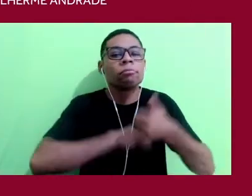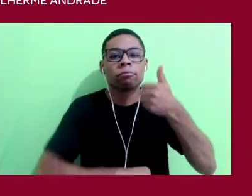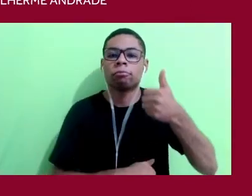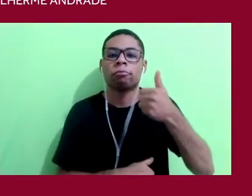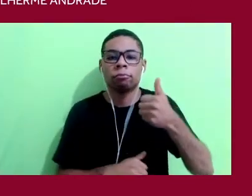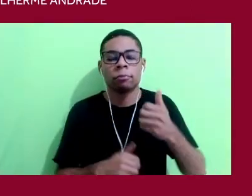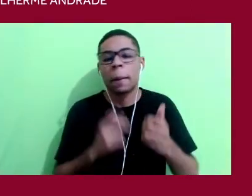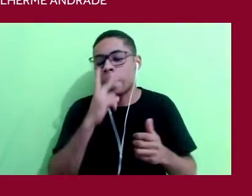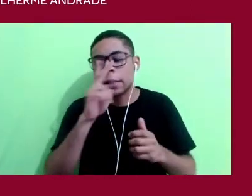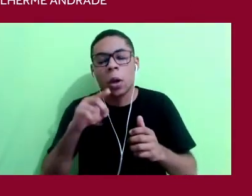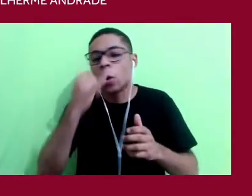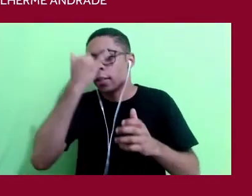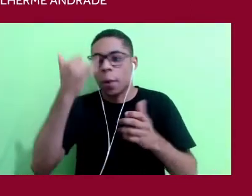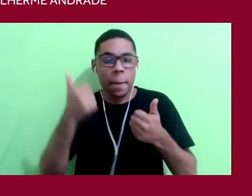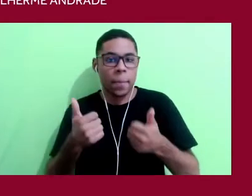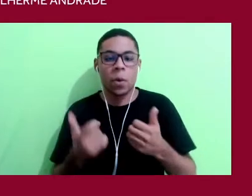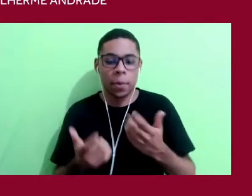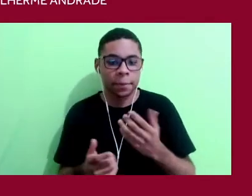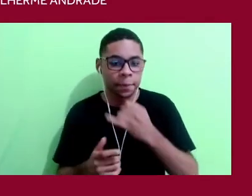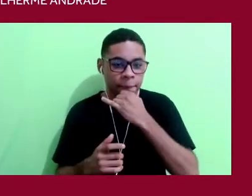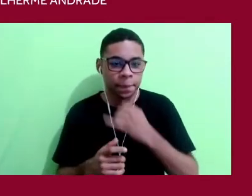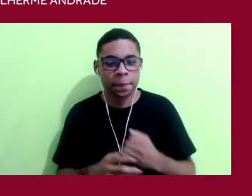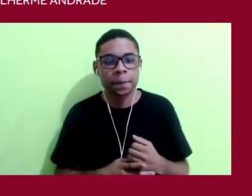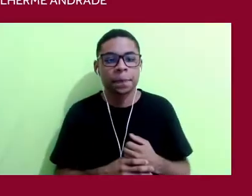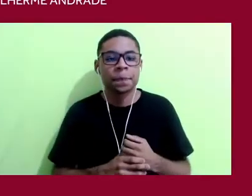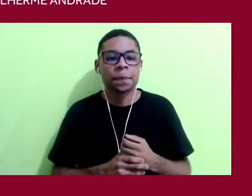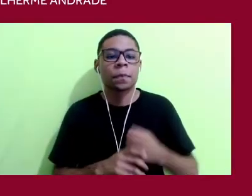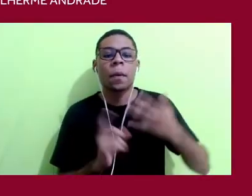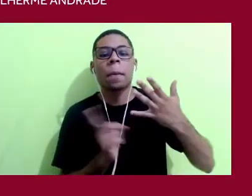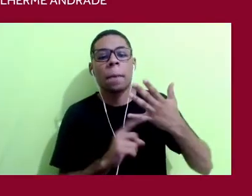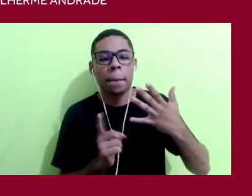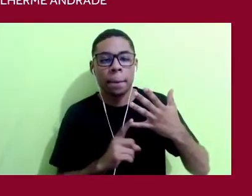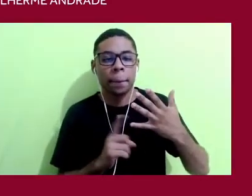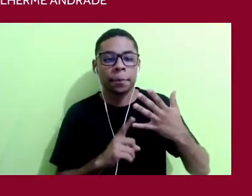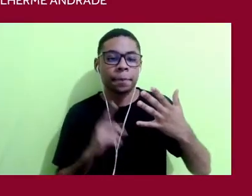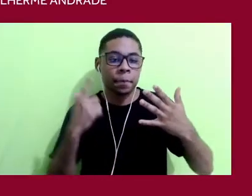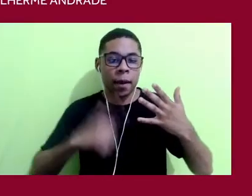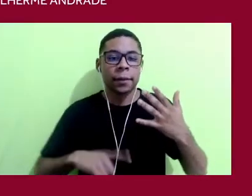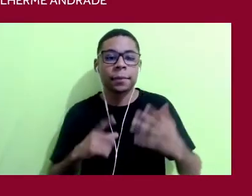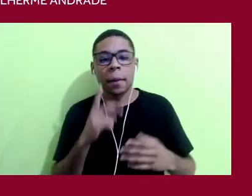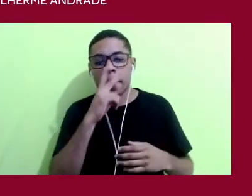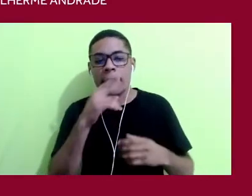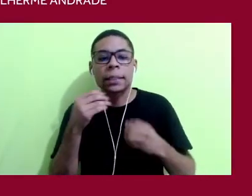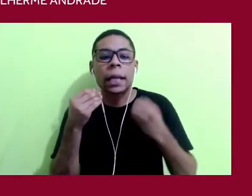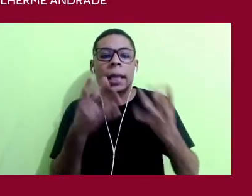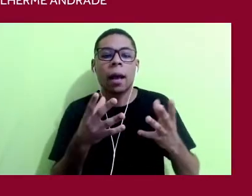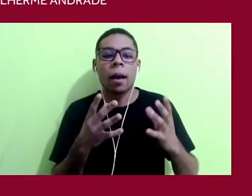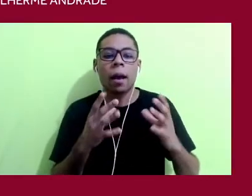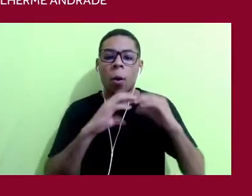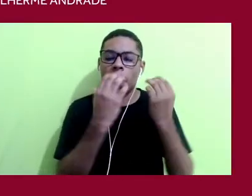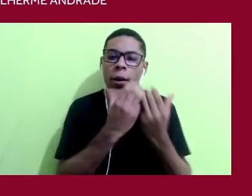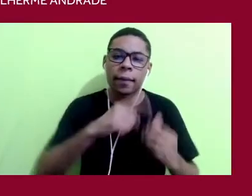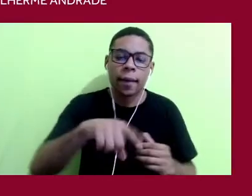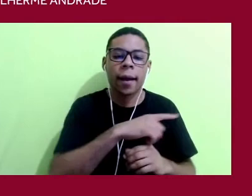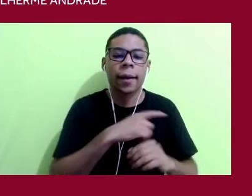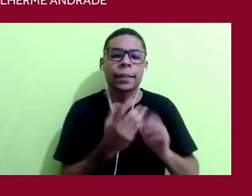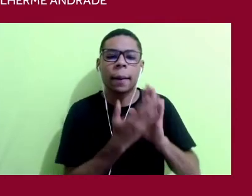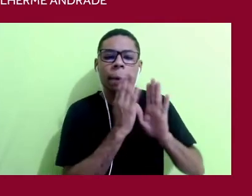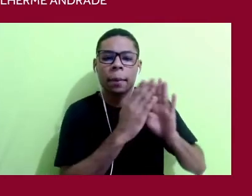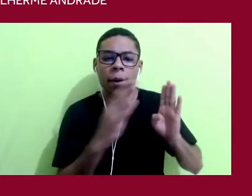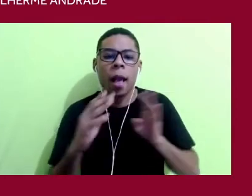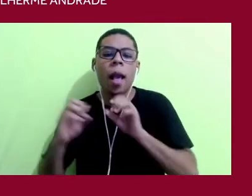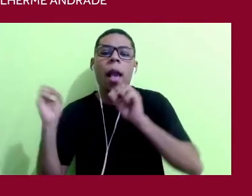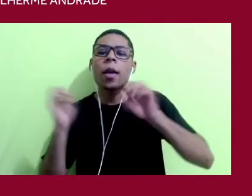comunidade usuária da biblioteca sobre determinado tema. E aí eu volto no meu exemplo, né? Se eu tenho uma